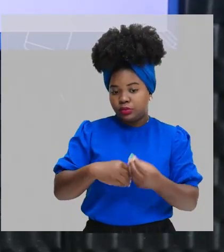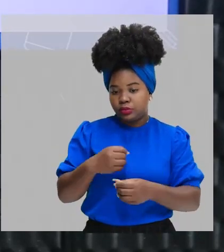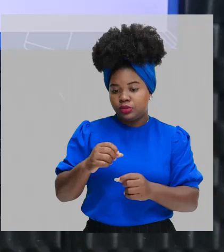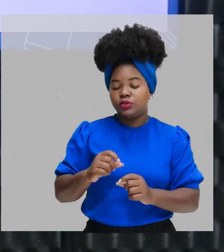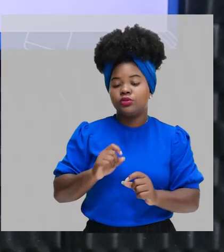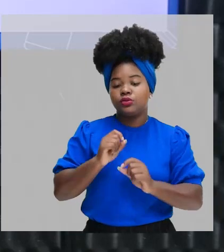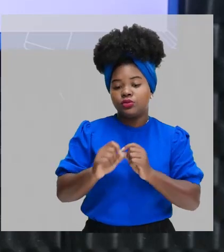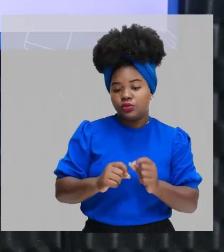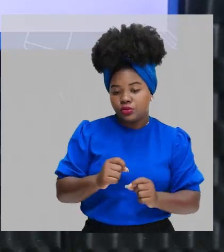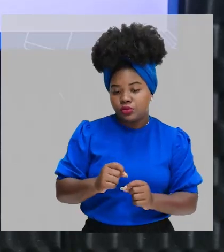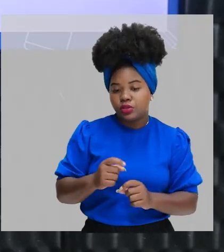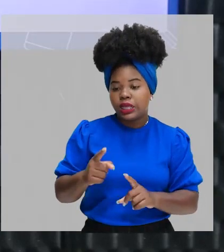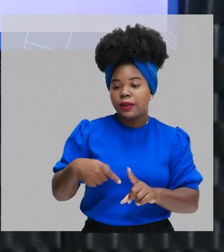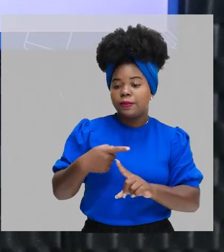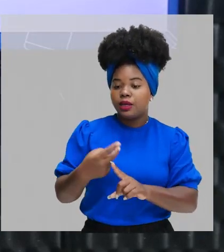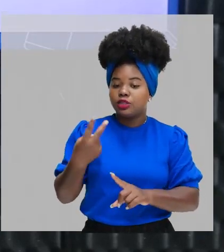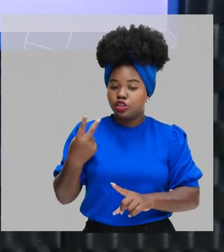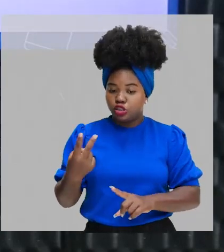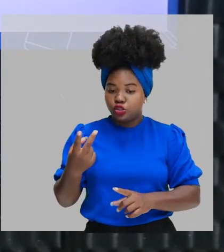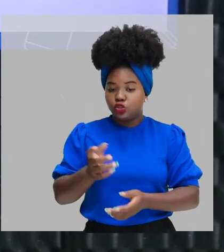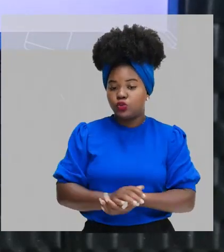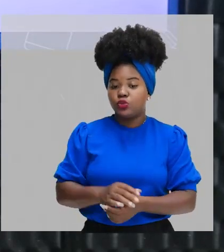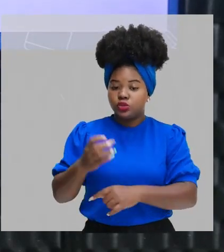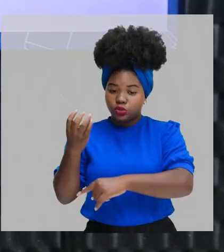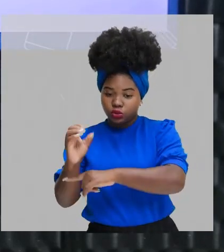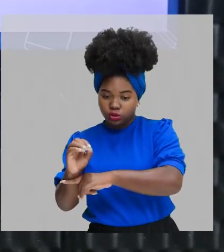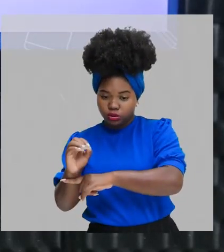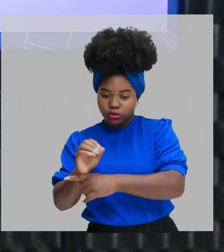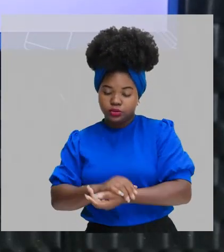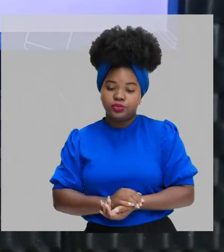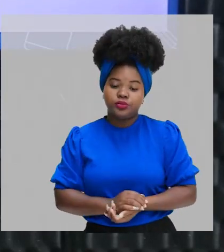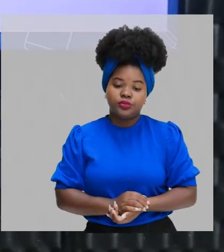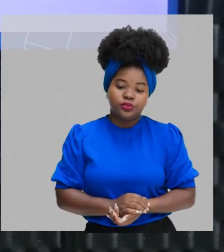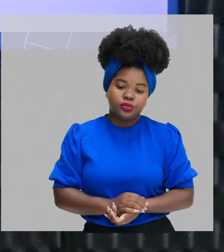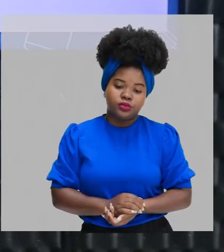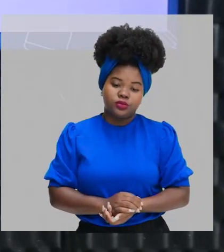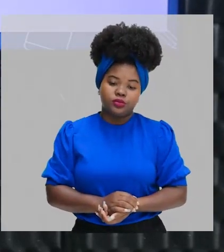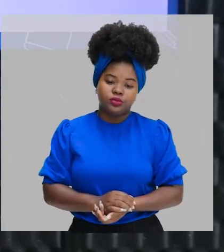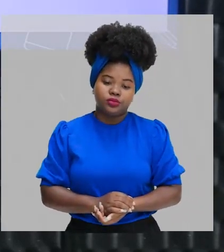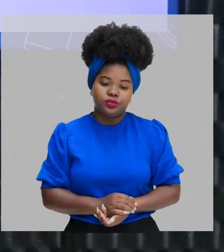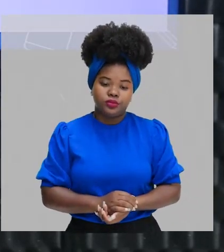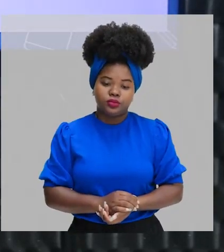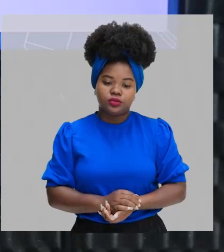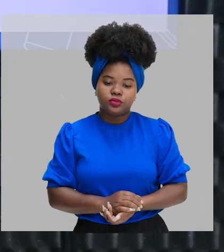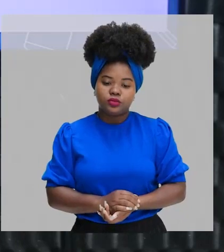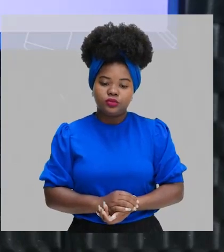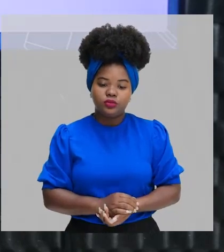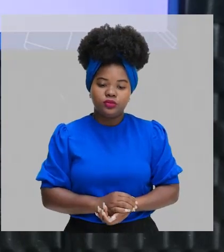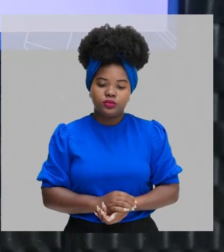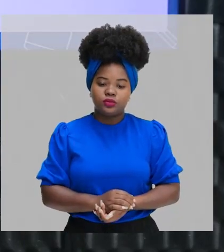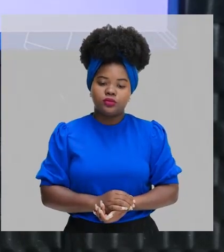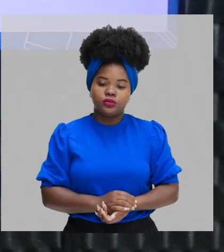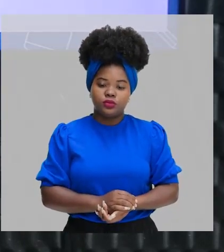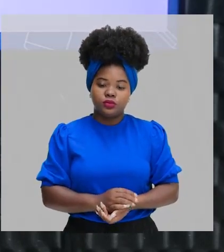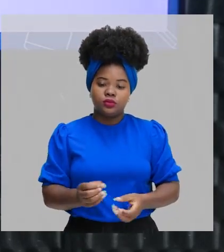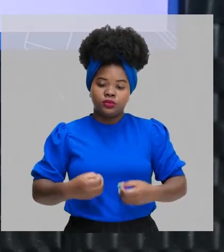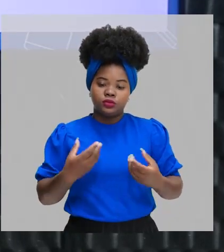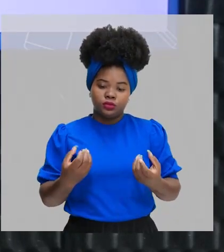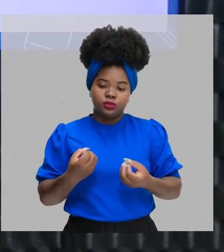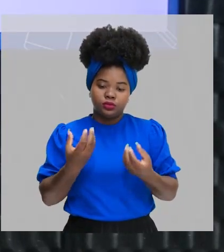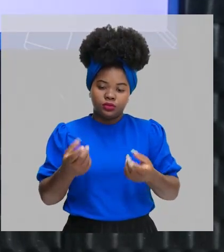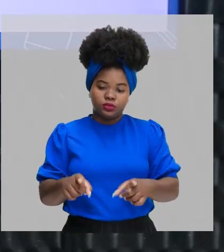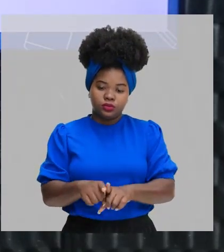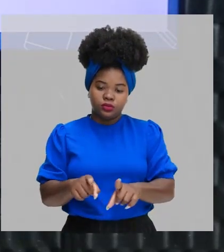dobro do volume para o gás oxigênio, certo? 2 vezes 56. Vai produzir